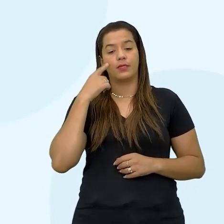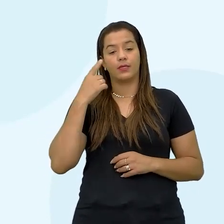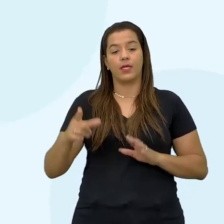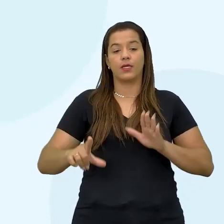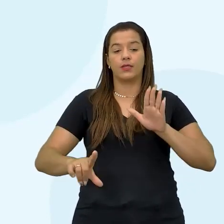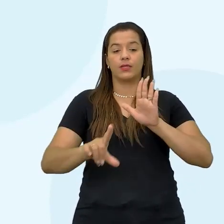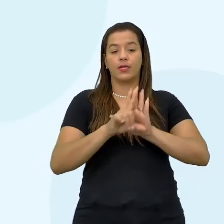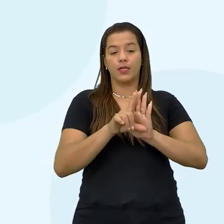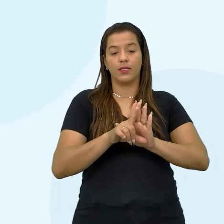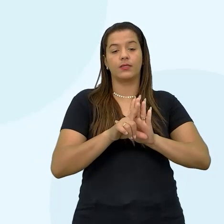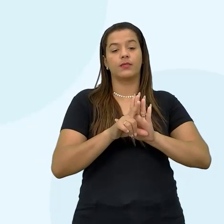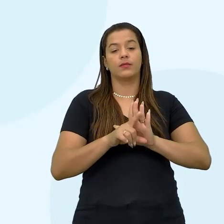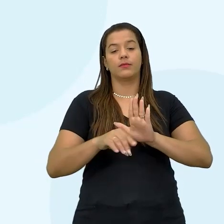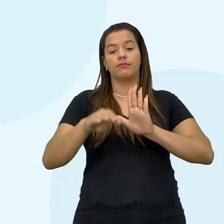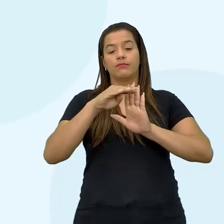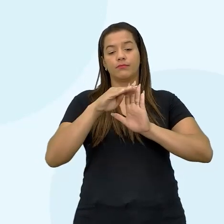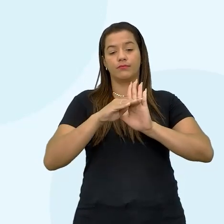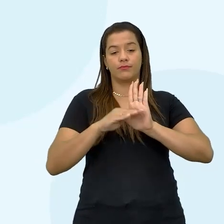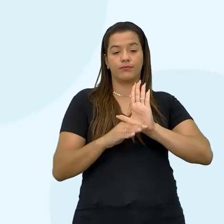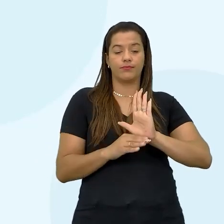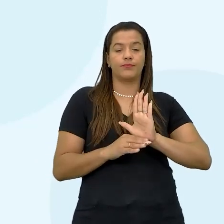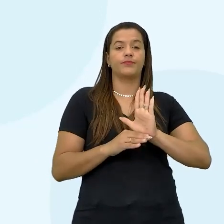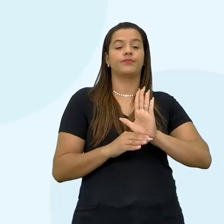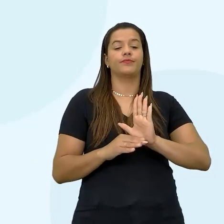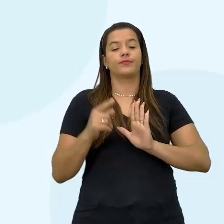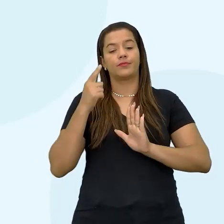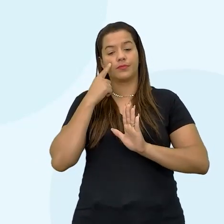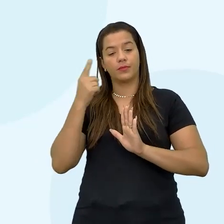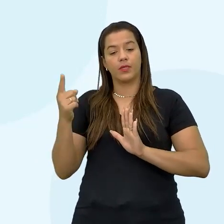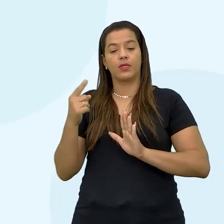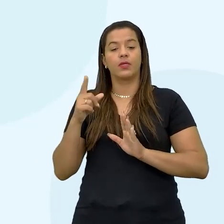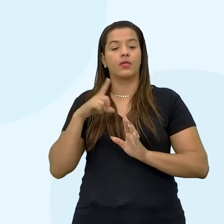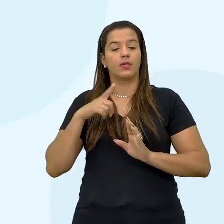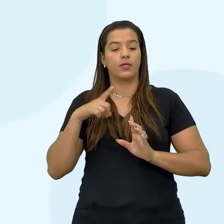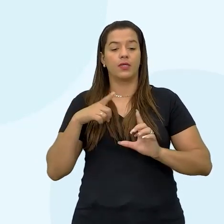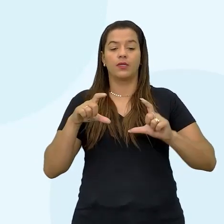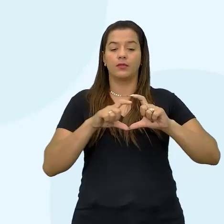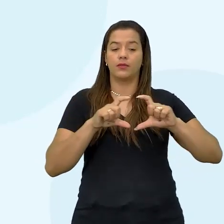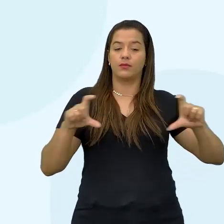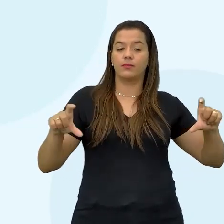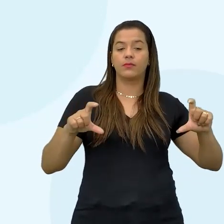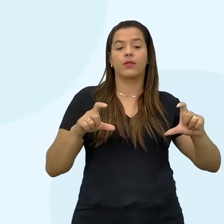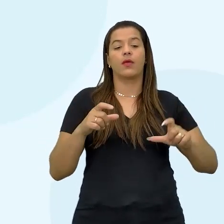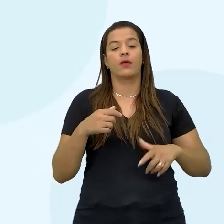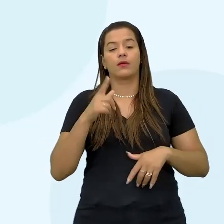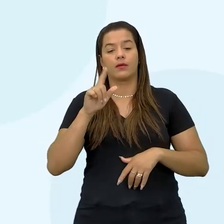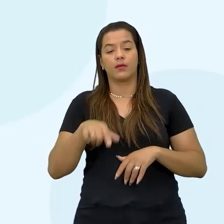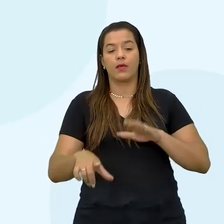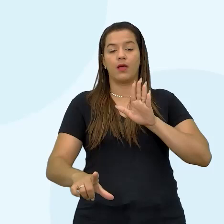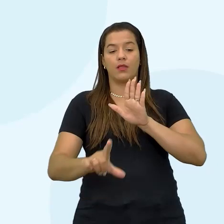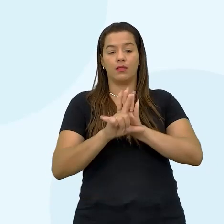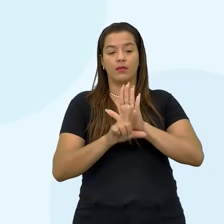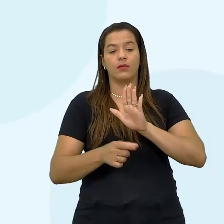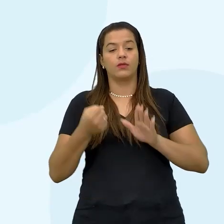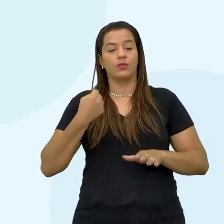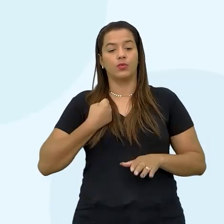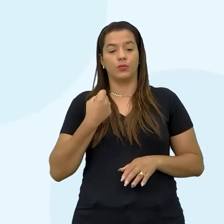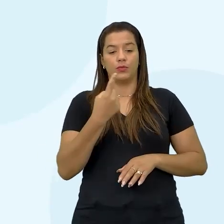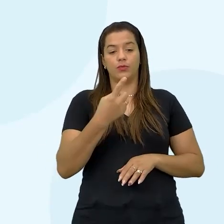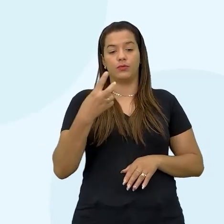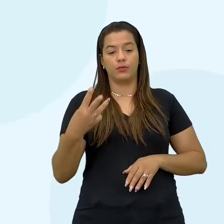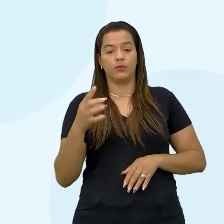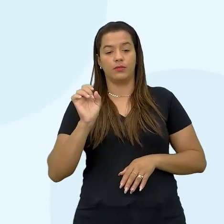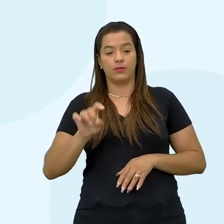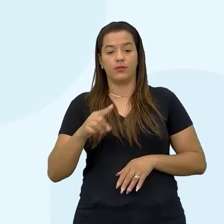é o segundo parágrafo aí do PPT para vocês, né? Que é a base legal e foi a lei aí de 6 de